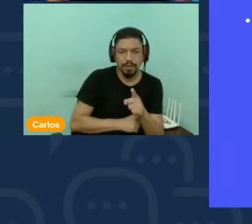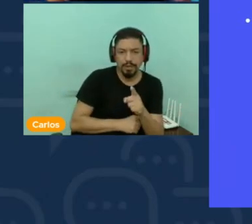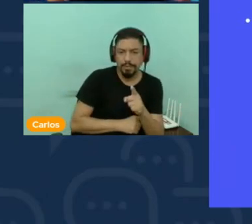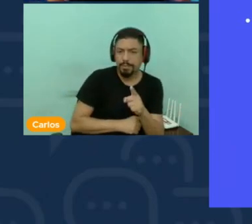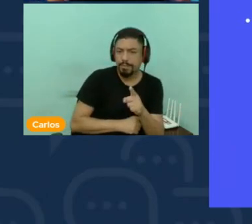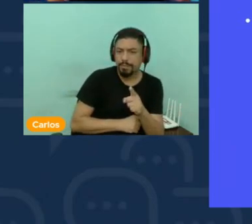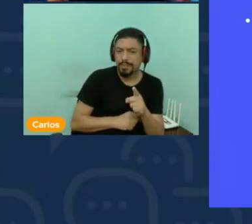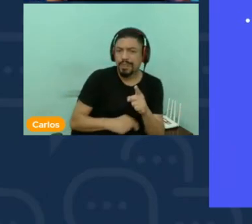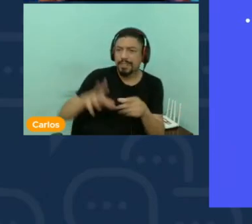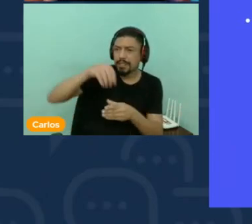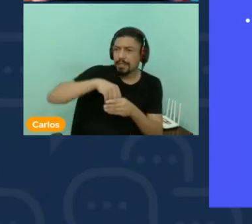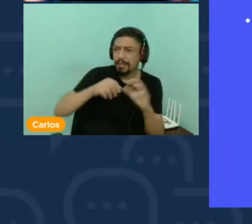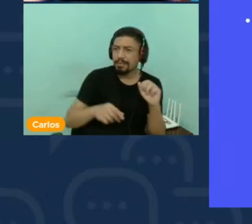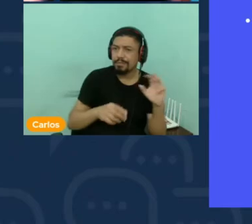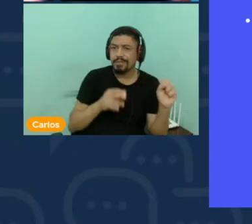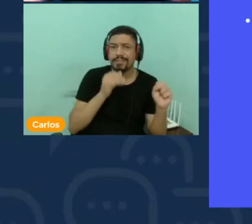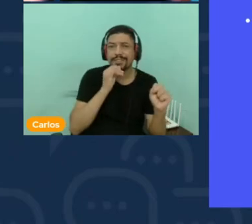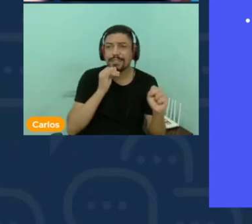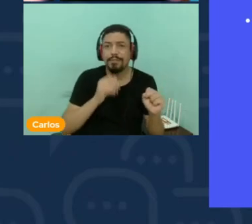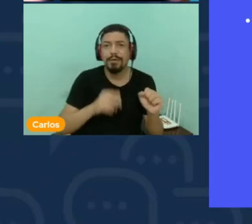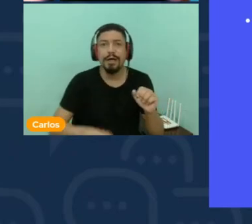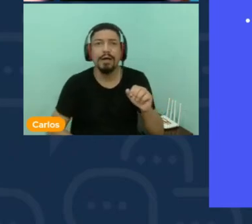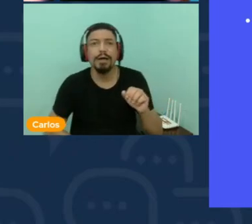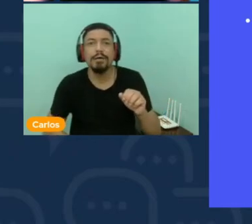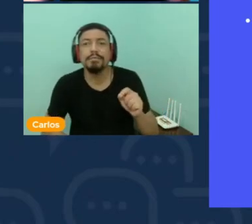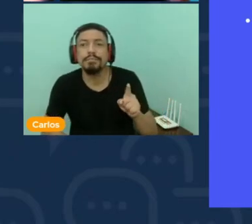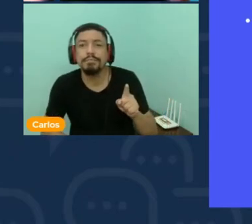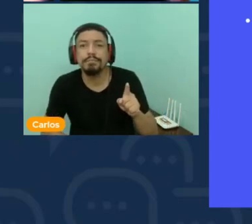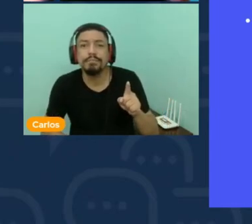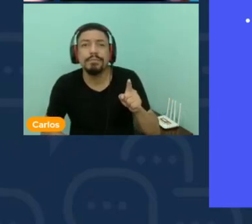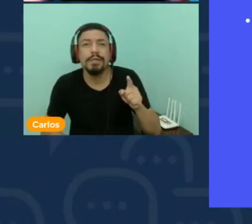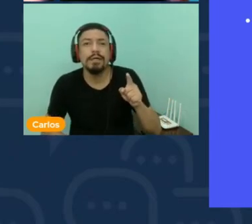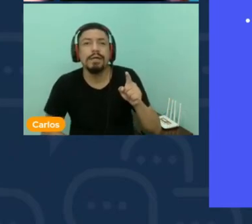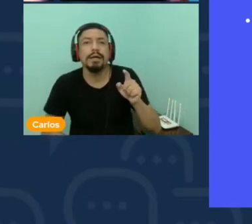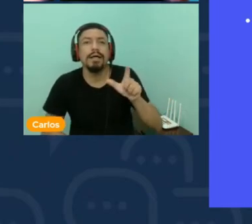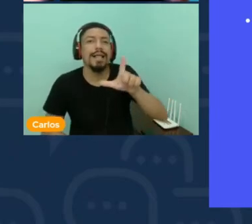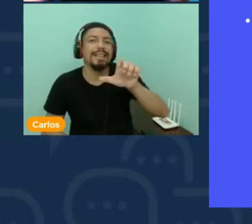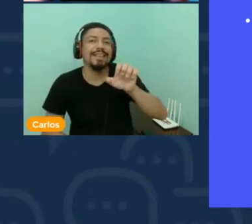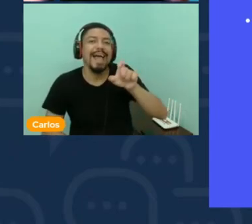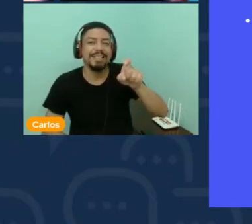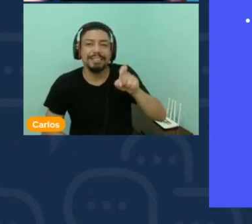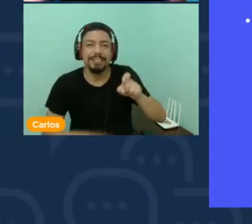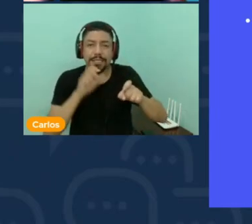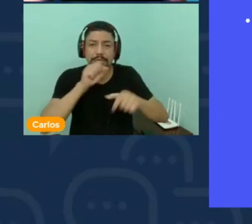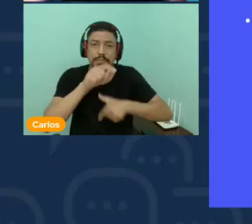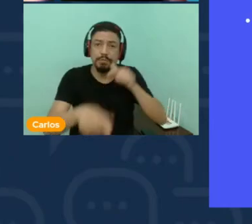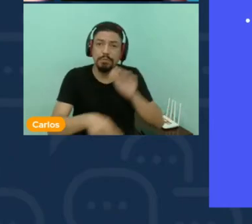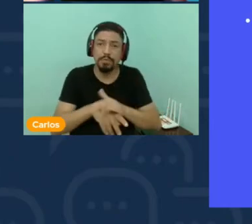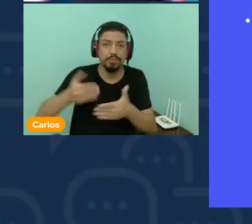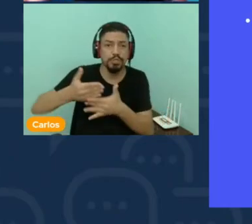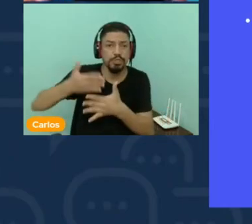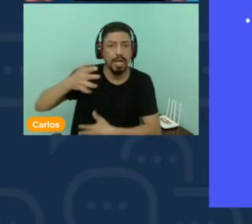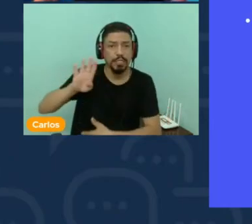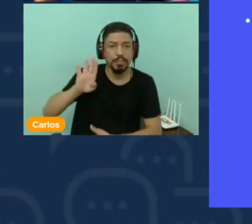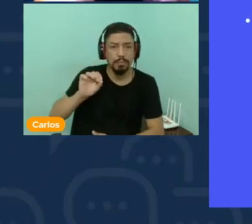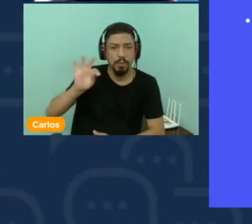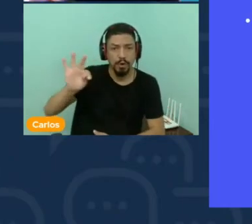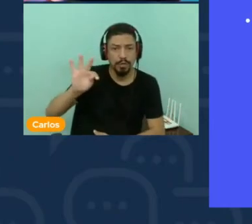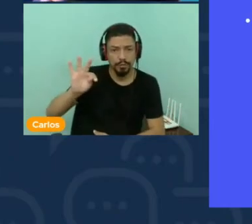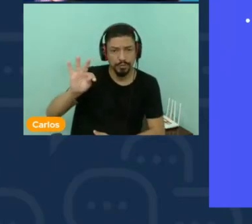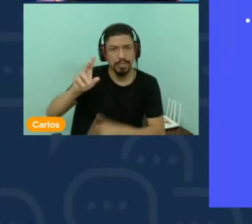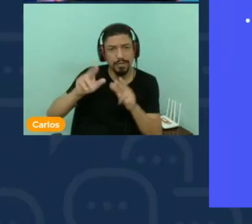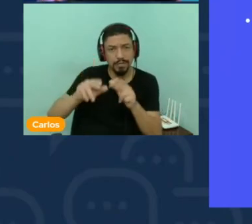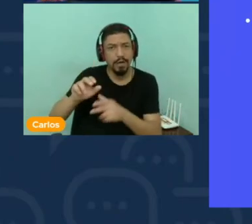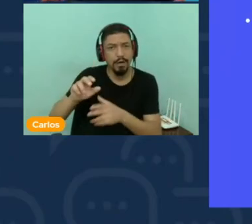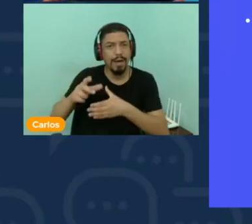Por exemplo, o Amazon Lex. O Amazon Lex é um serviço de chatbot, como uma Alexa